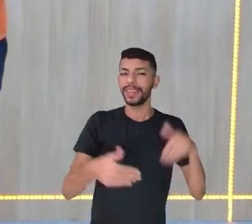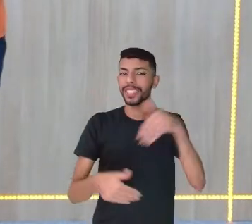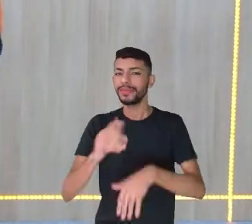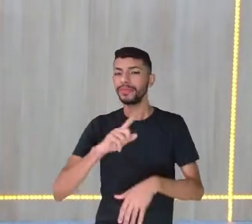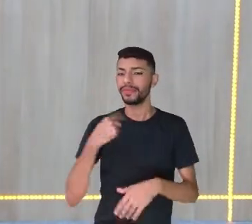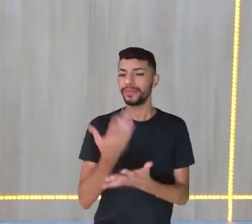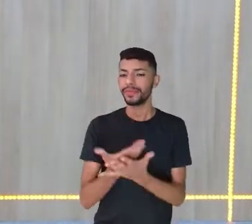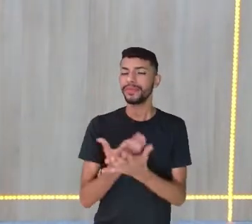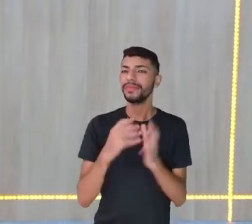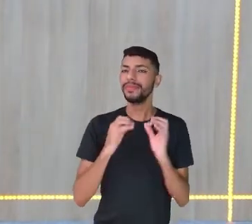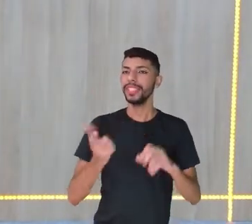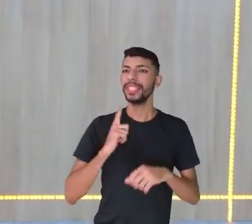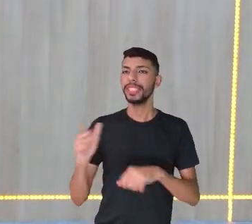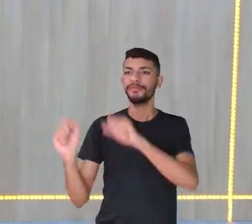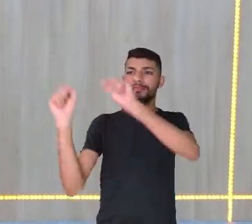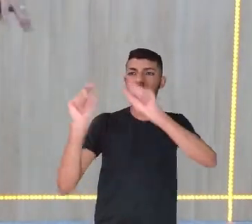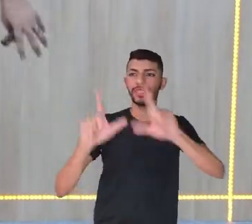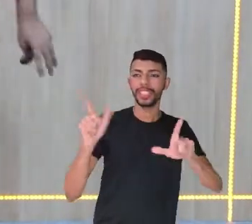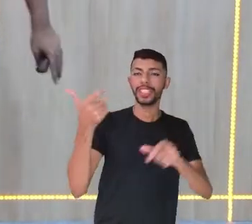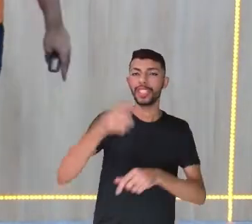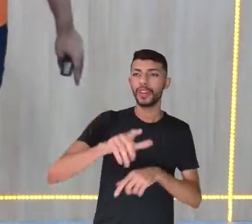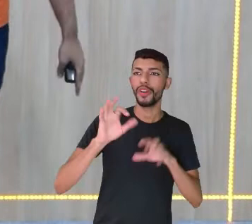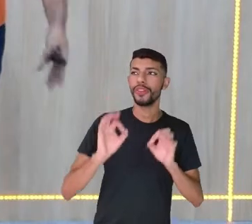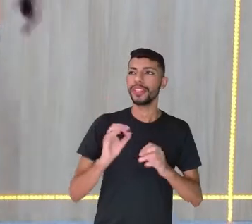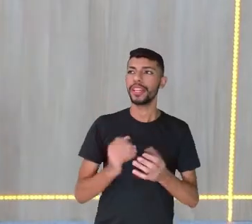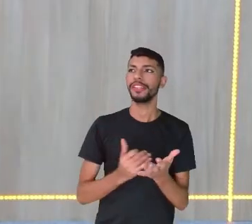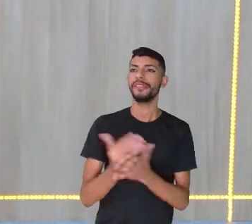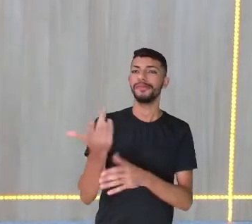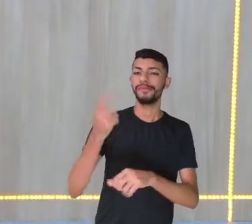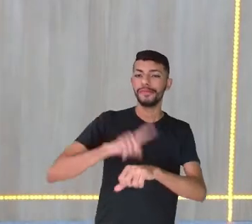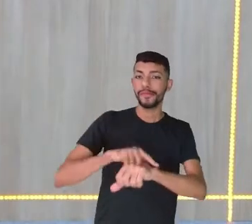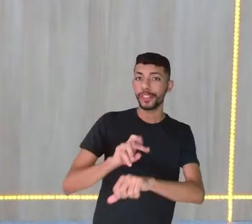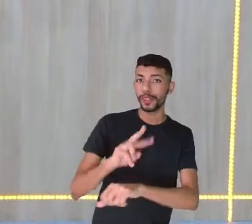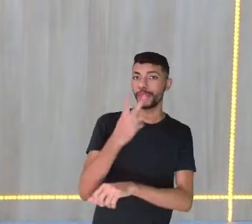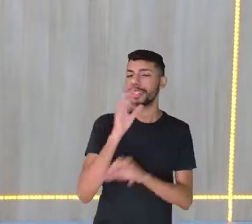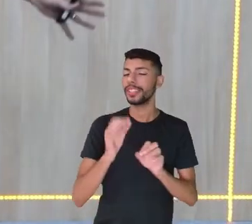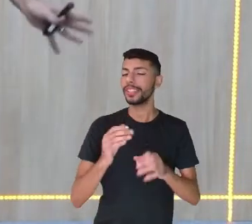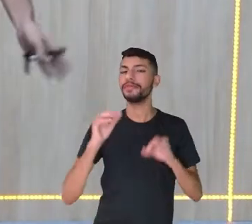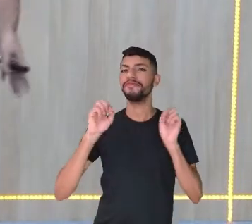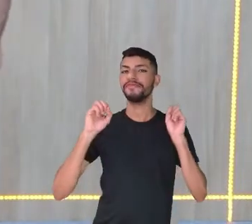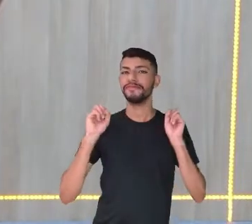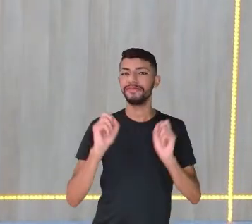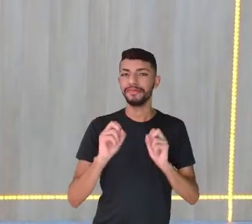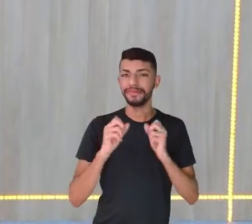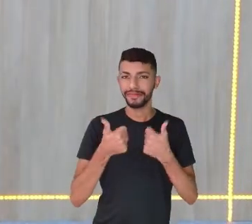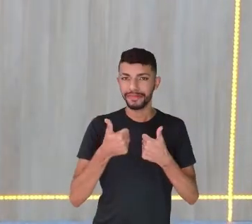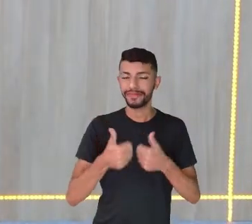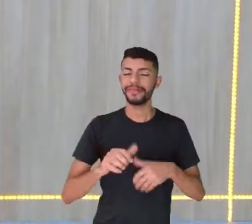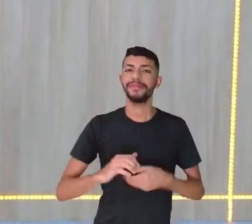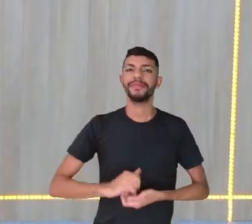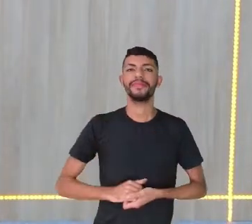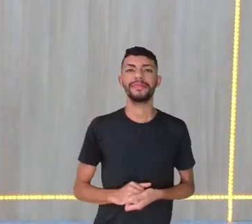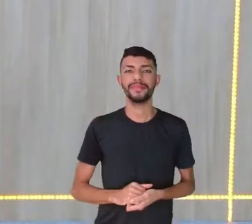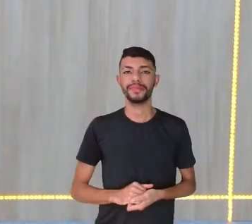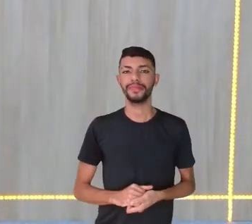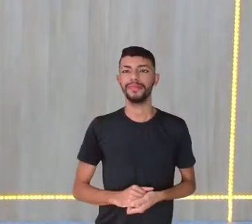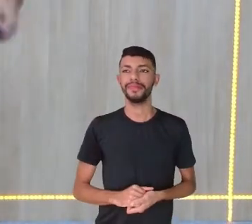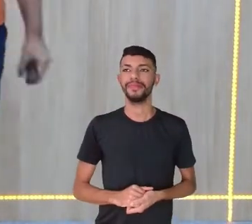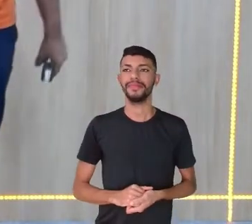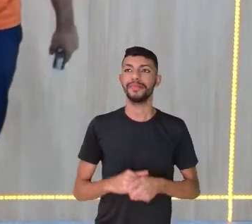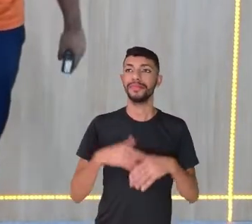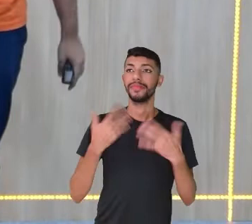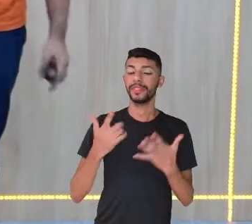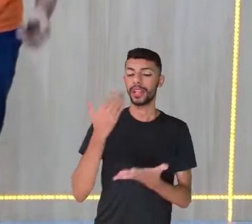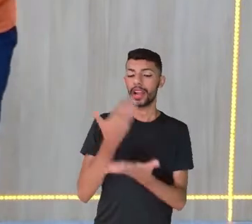à tarde, tem a reprise, começa a partir das 2. Show de bola, pessoal. Beleza? Aí a gente viu na